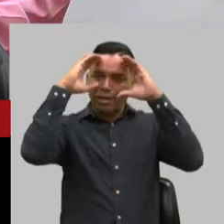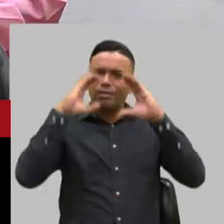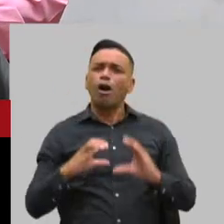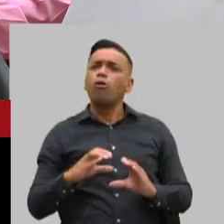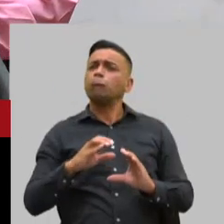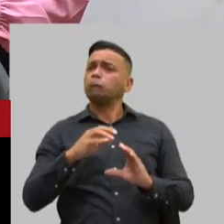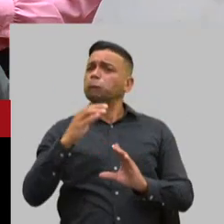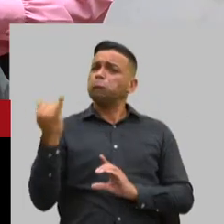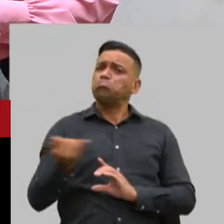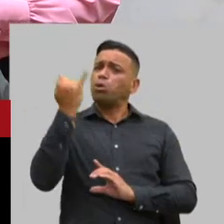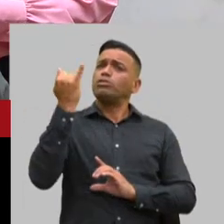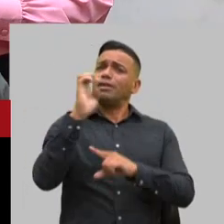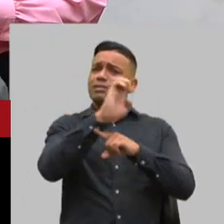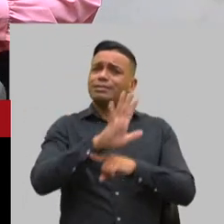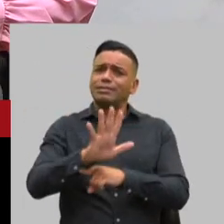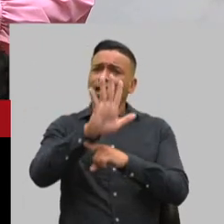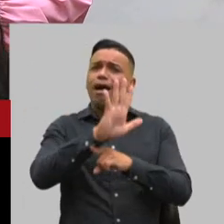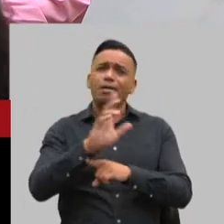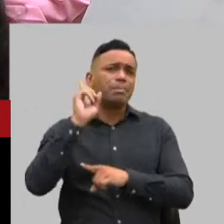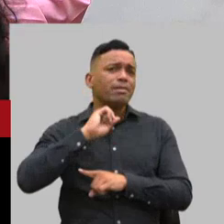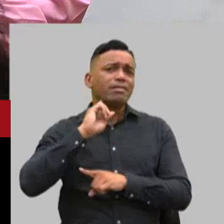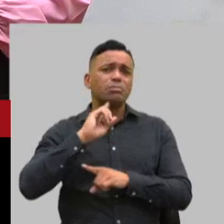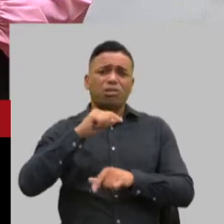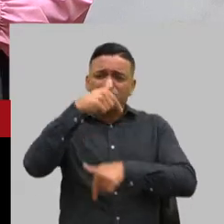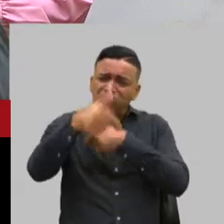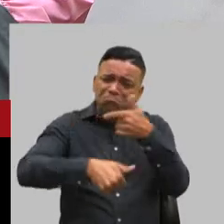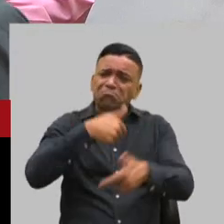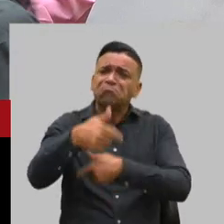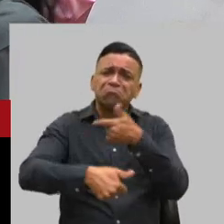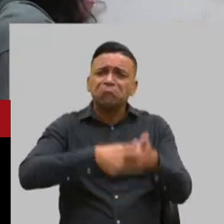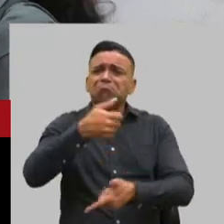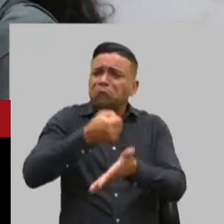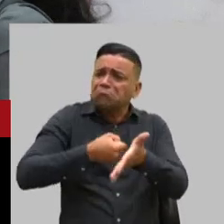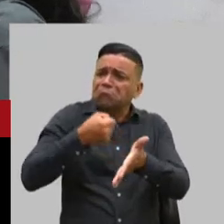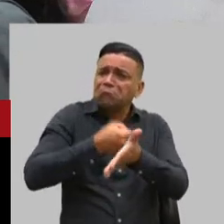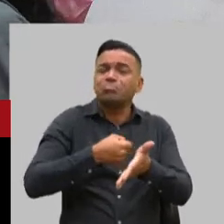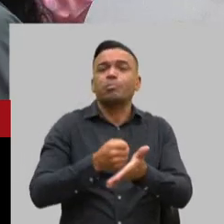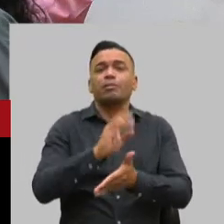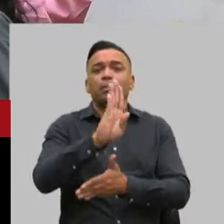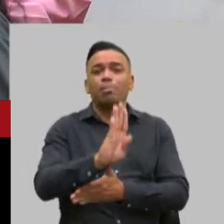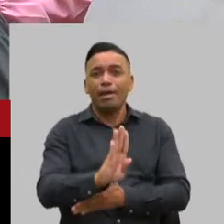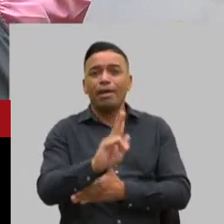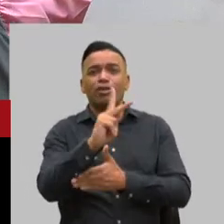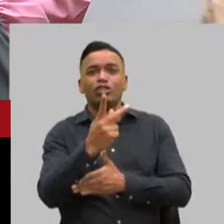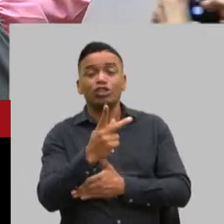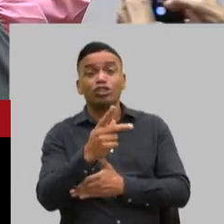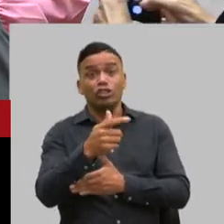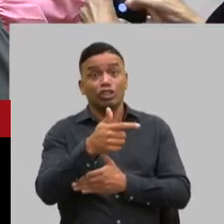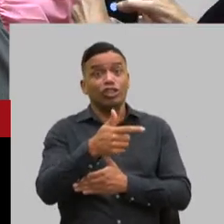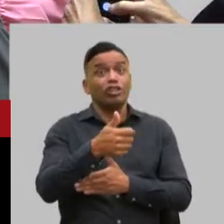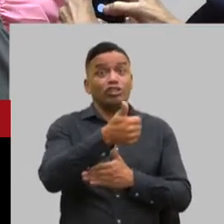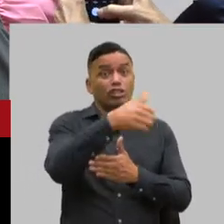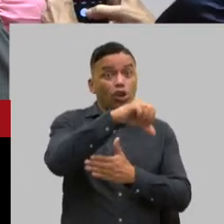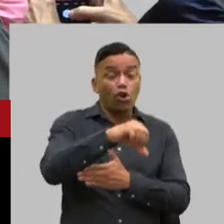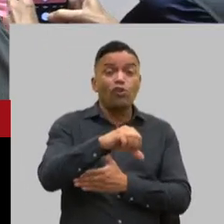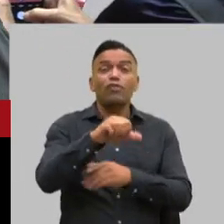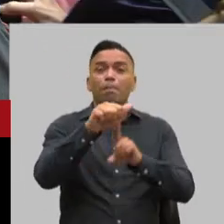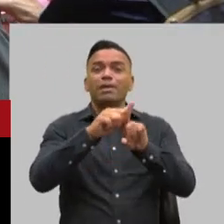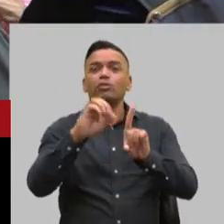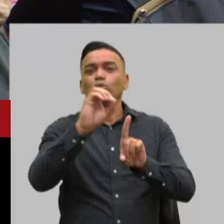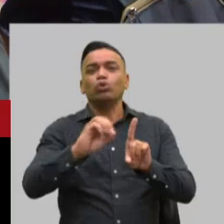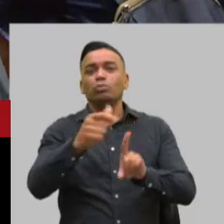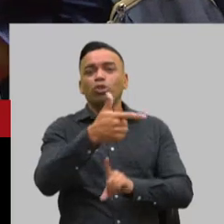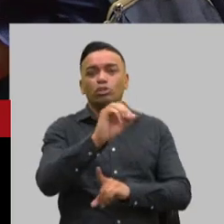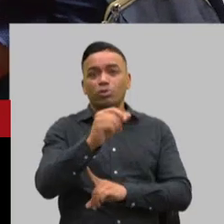relevantes serviços prestados a Minas Gerais. Belo Horizonte, 19 de outubro de 2023.